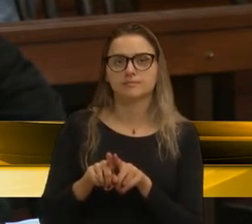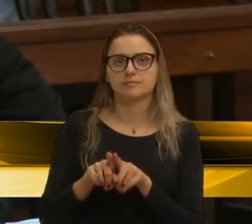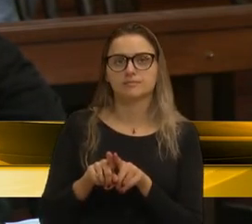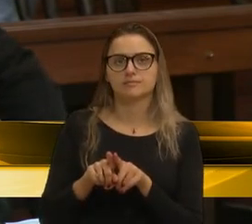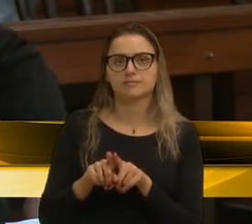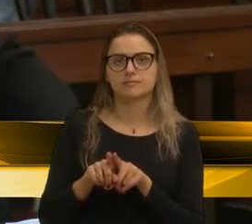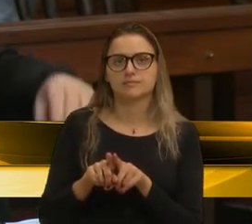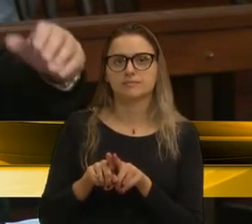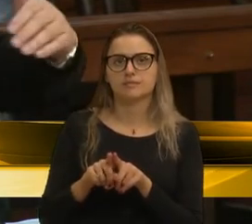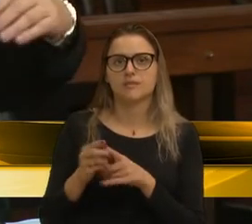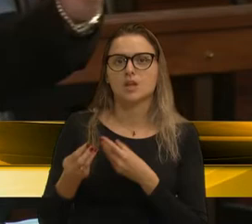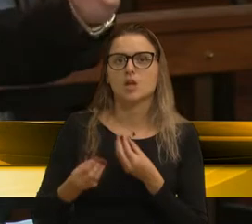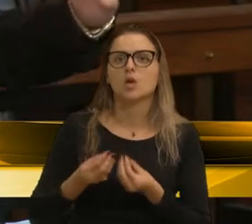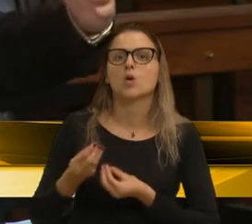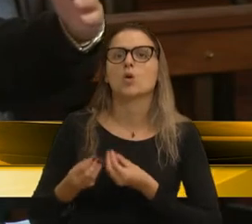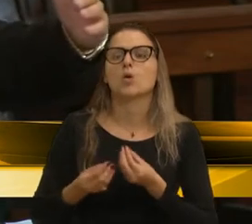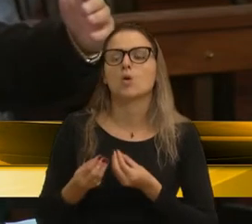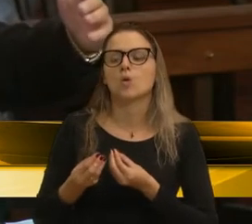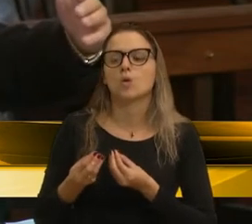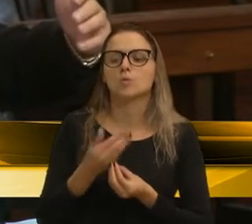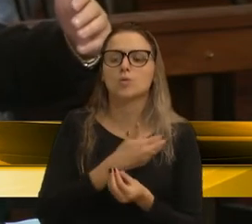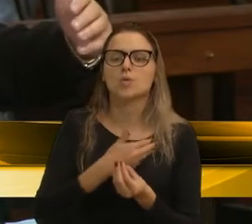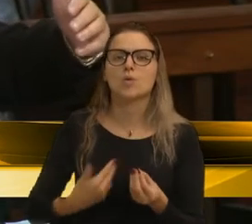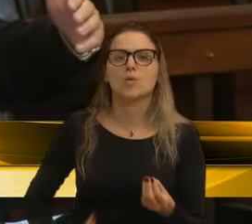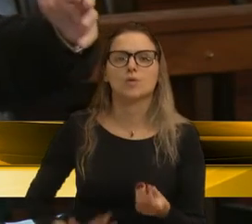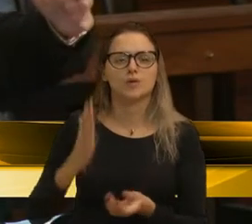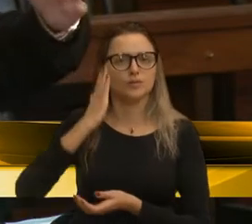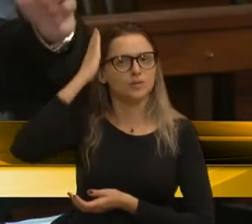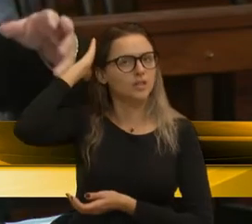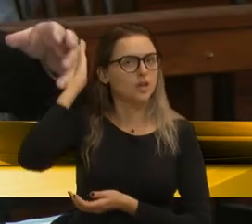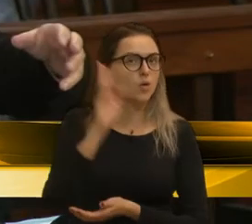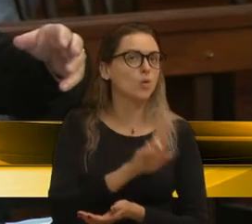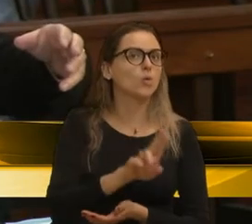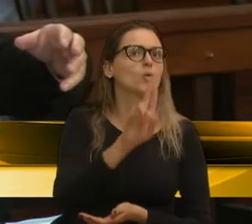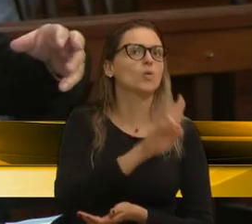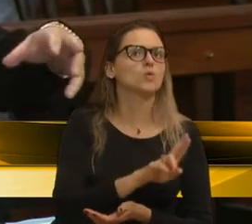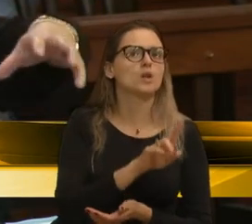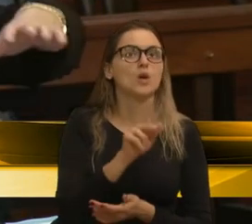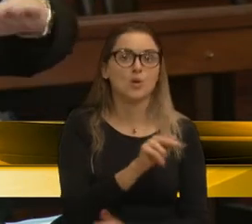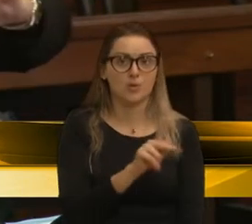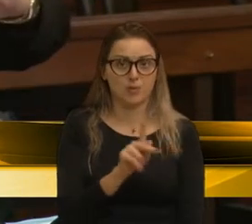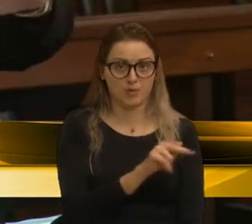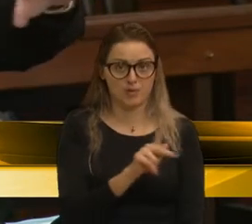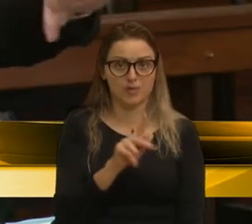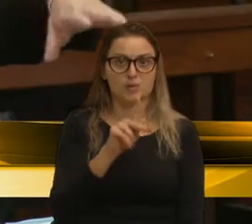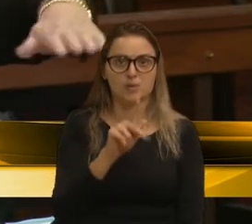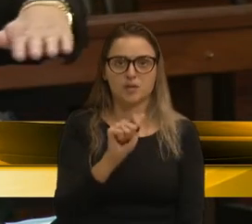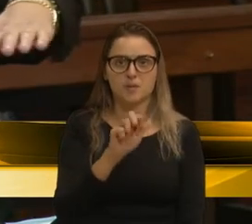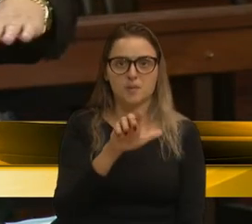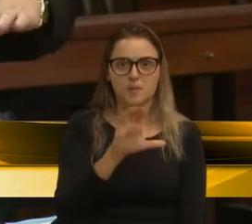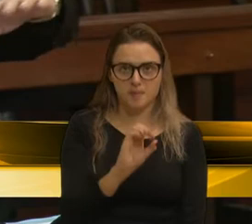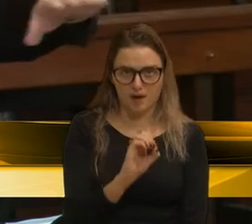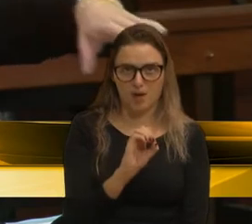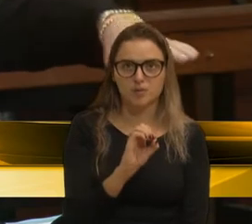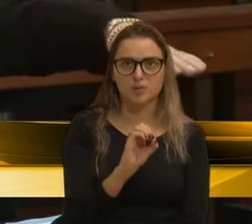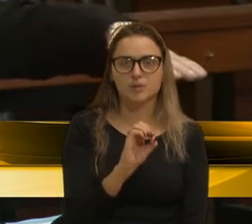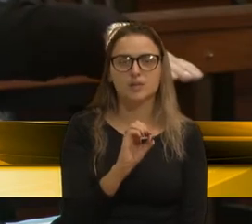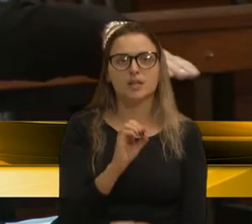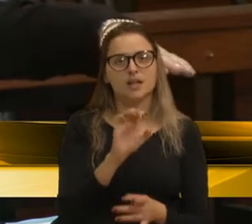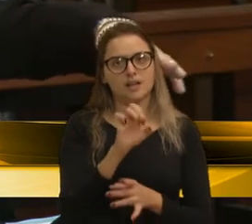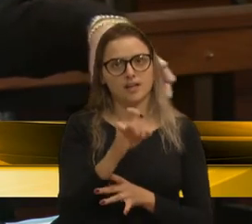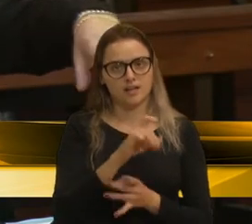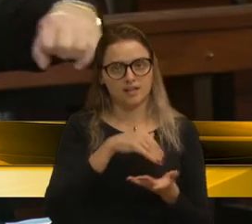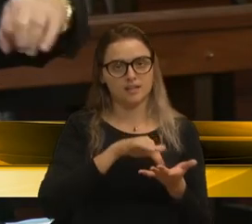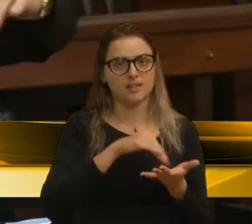e como essa administração usa as pessoas, né? O professor Paulo Gedós, com todo o seu conhecimento, prestígio, né,